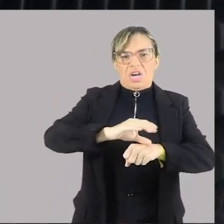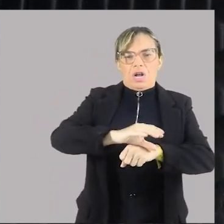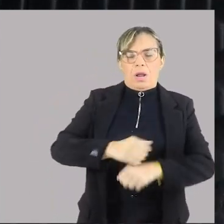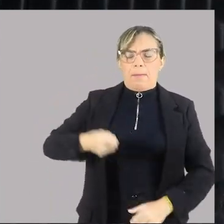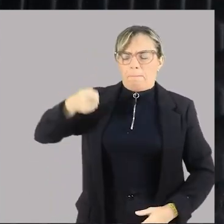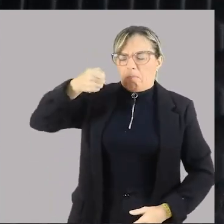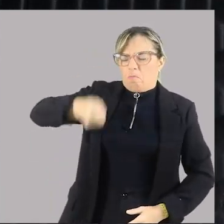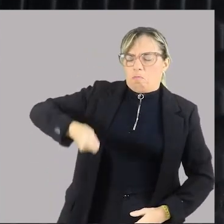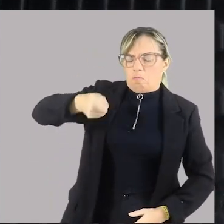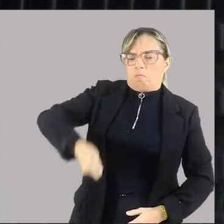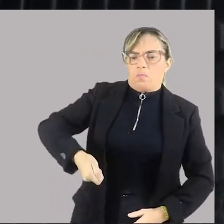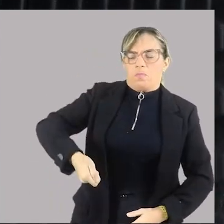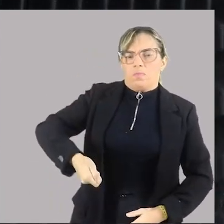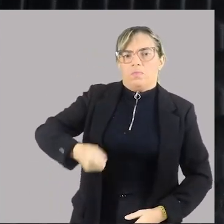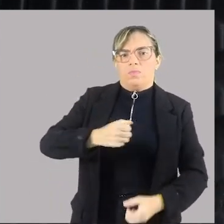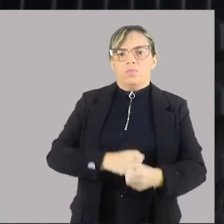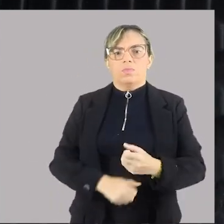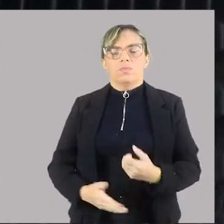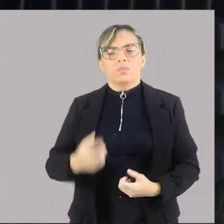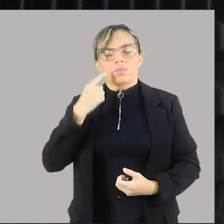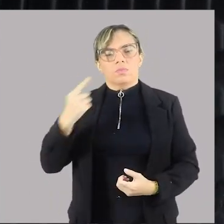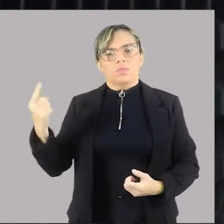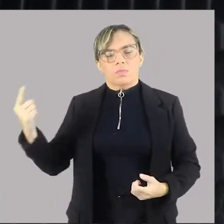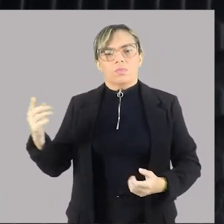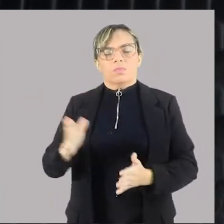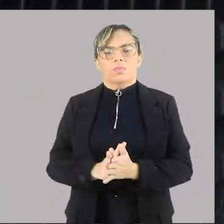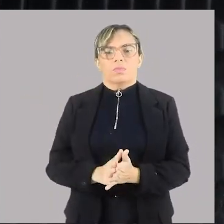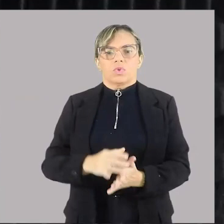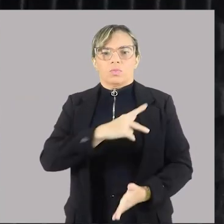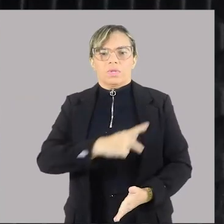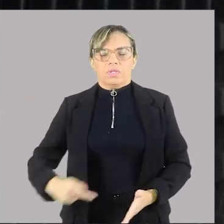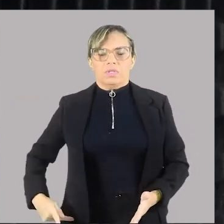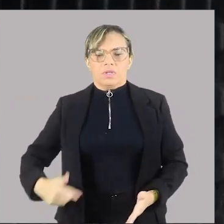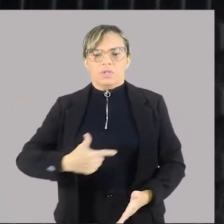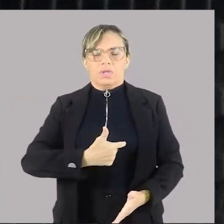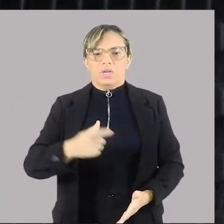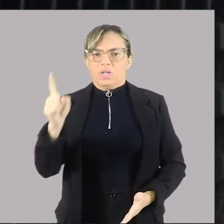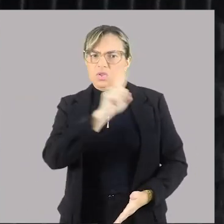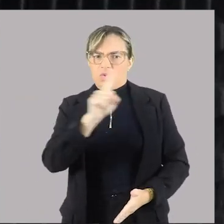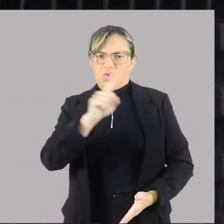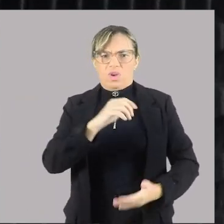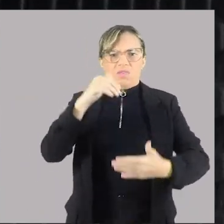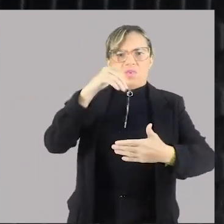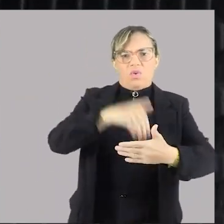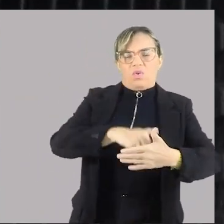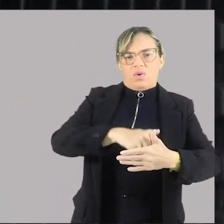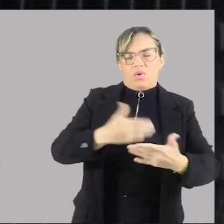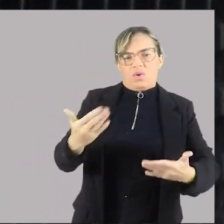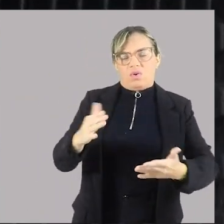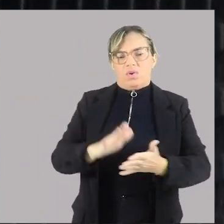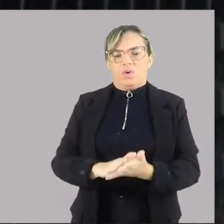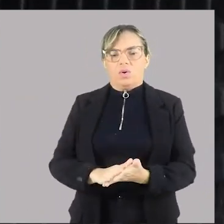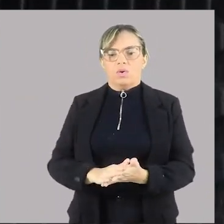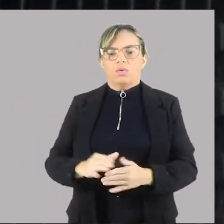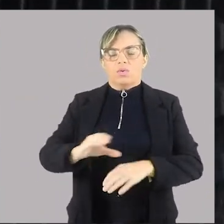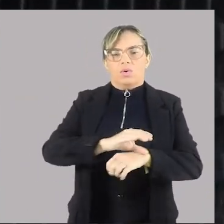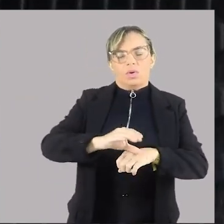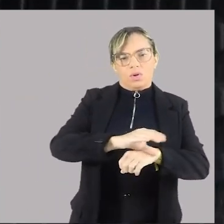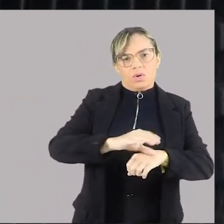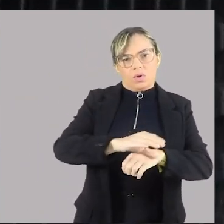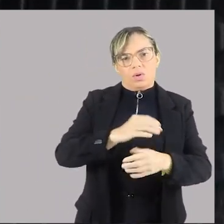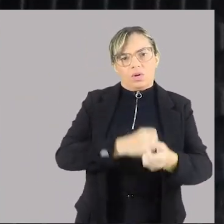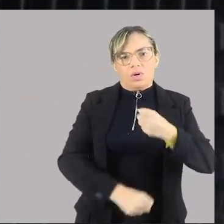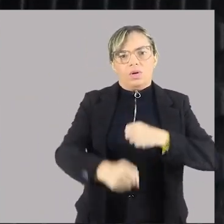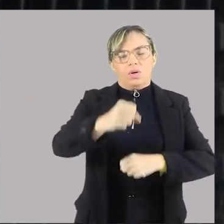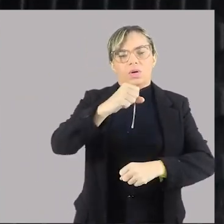imposta por Vargas. Ela não é uma Constituição votada, como foi a Constituição Liberal de